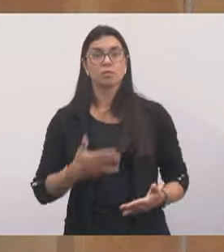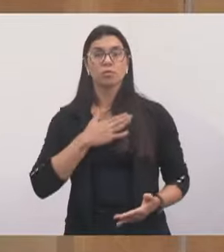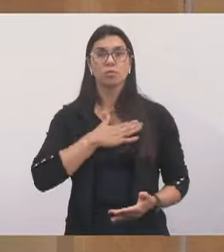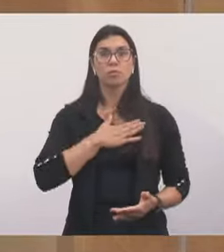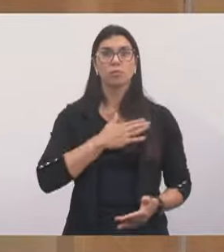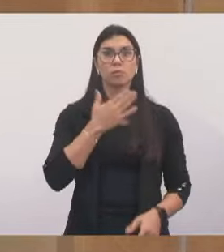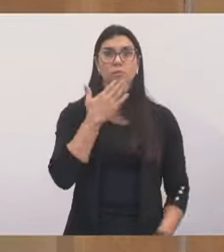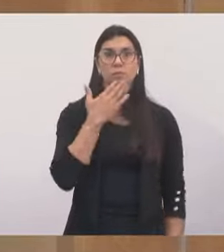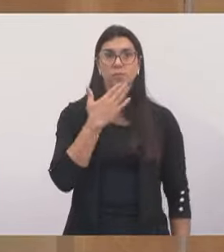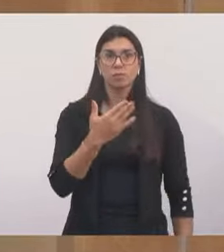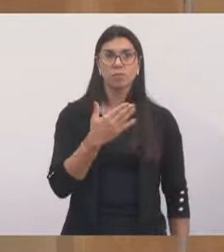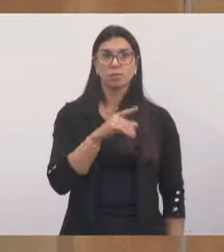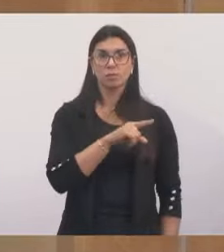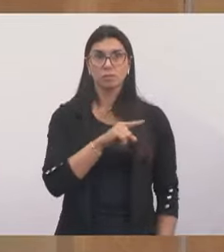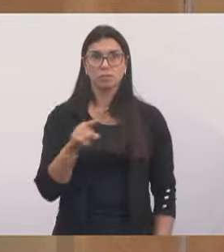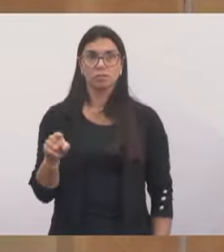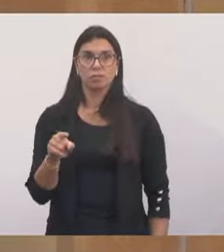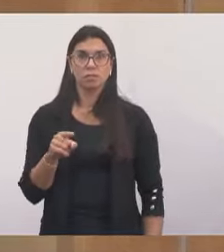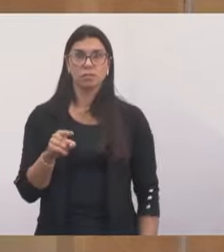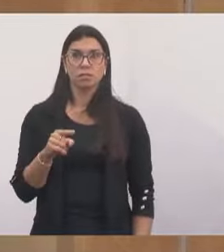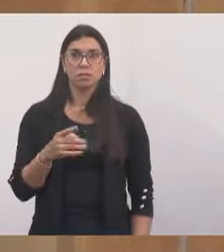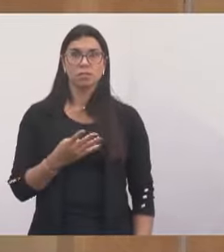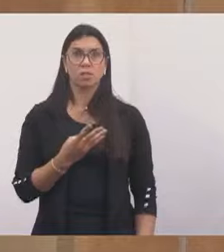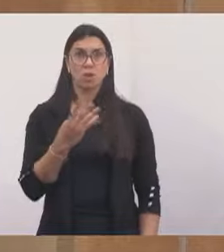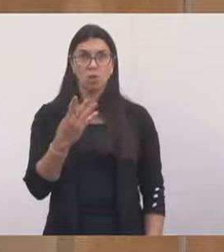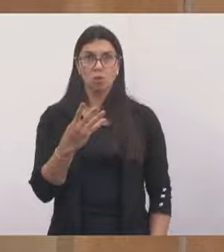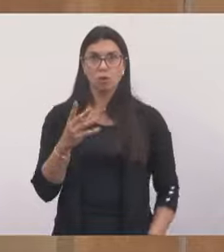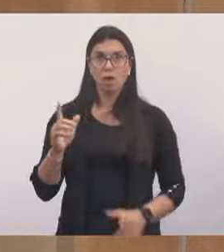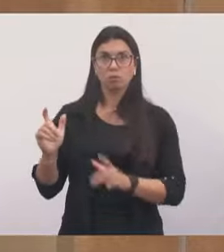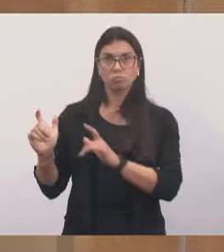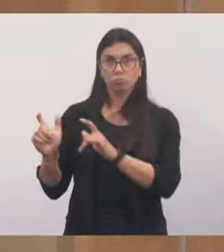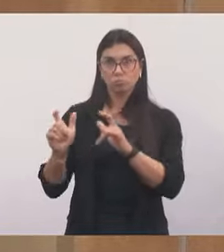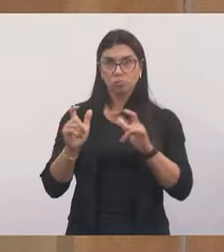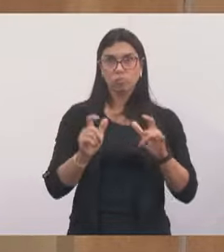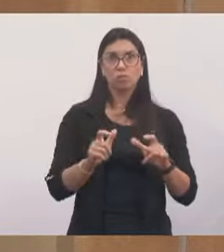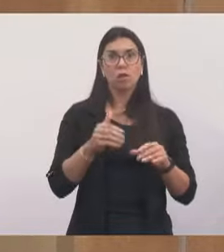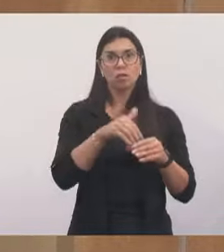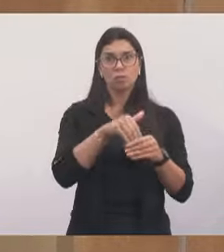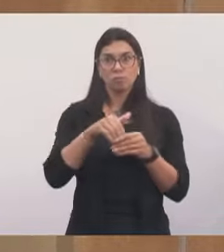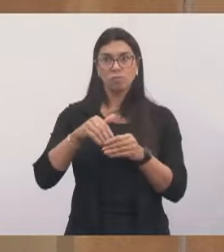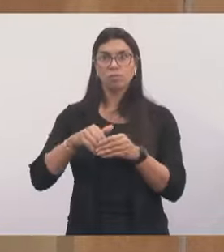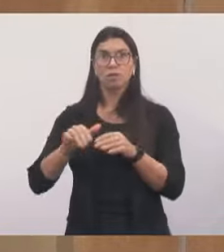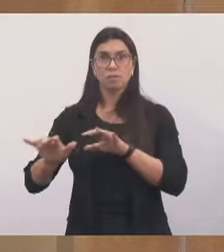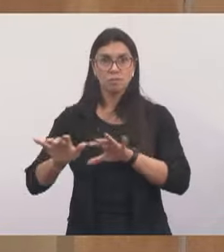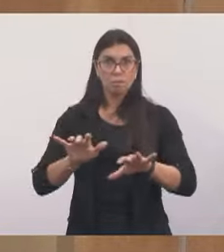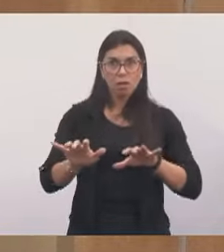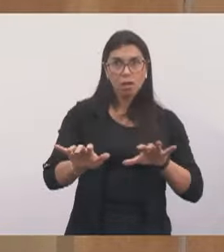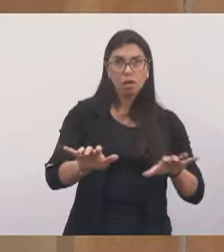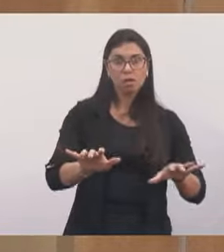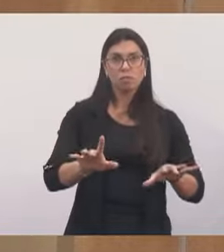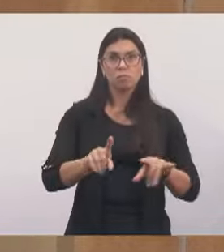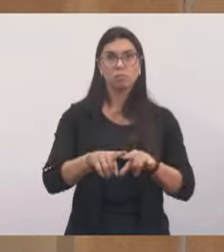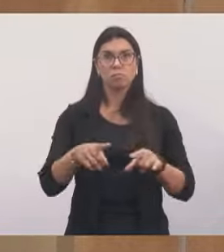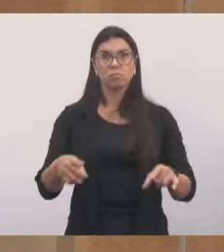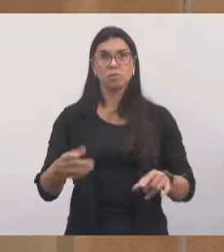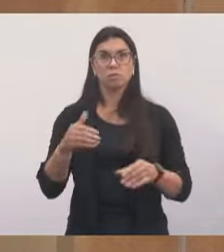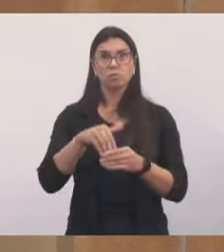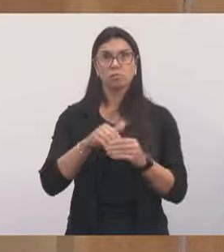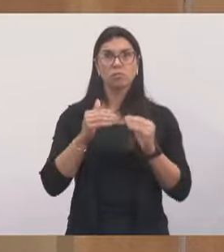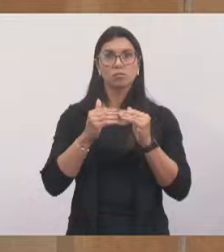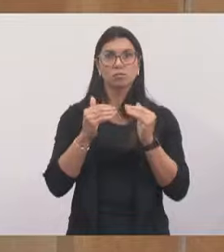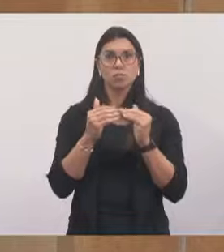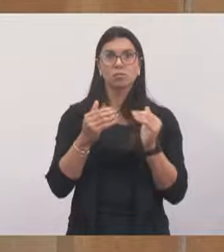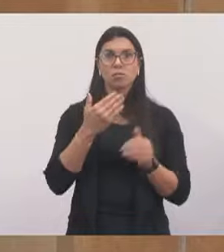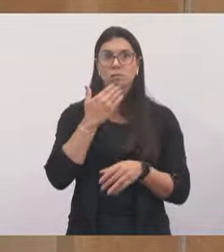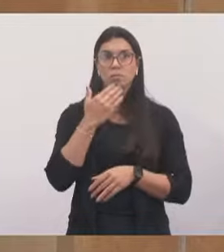aqui para essas quatro entidades, logicamente vai ser votado em separado, não é? O voto